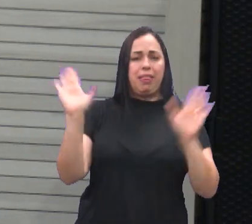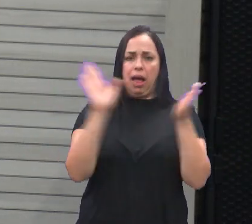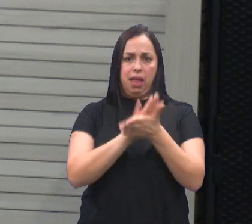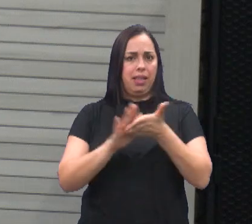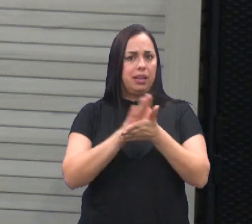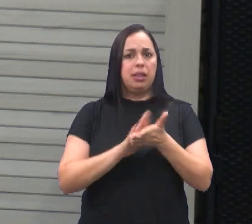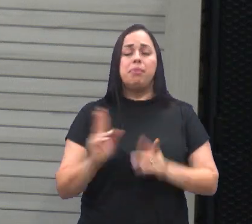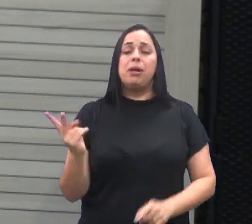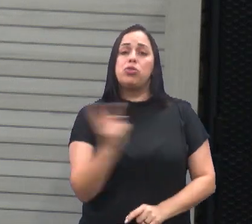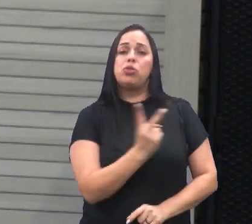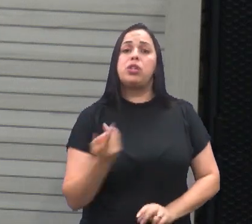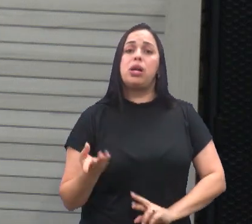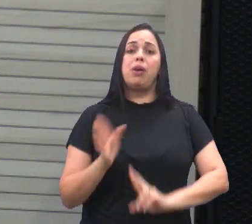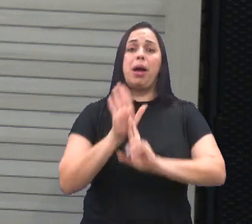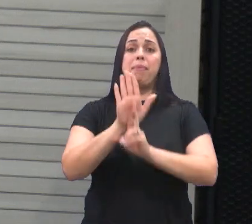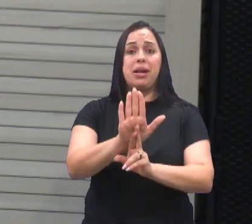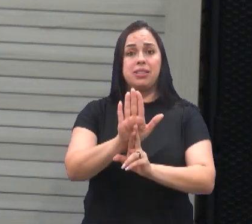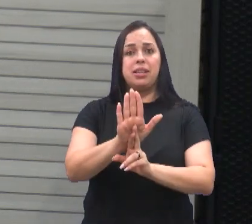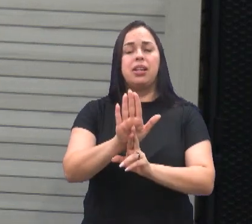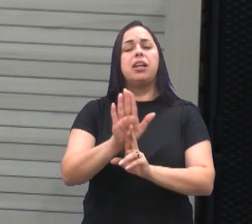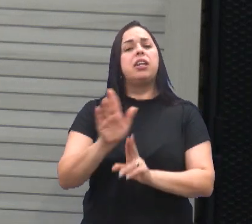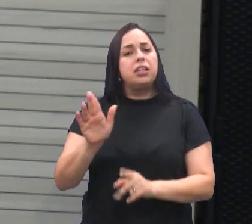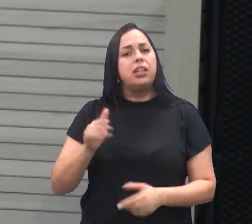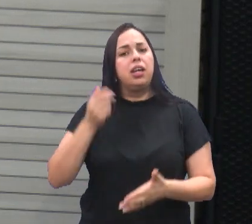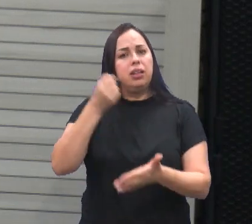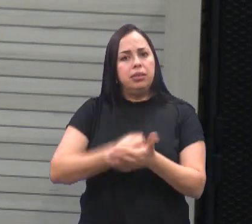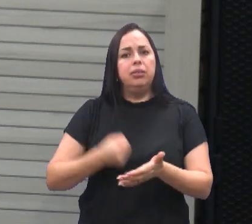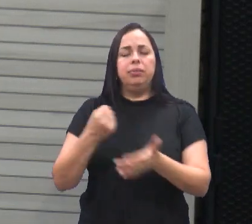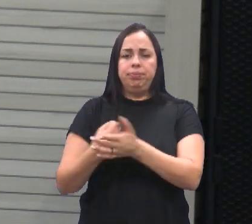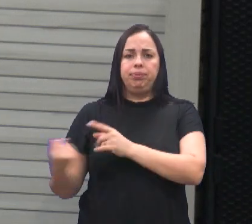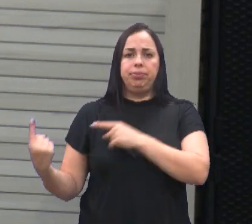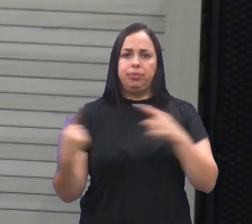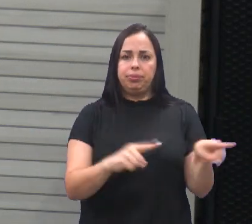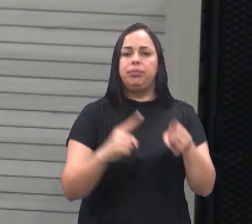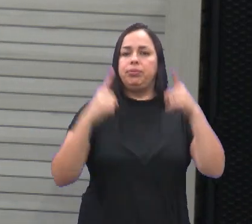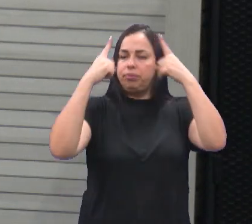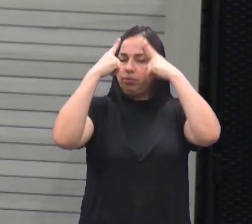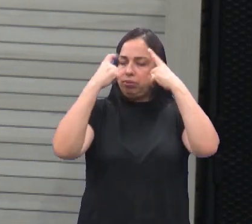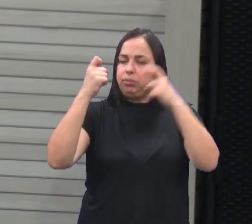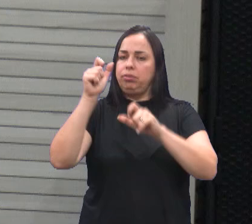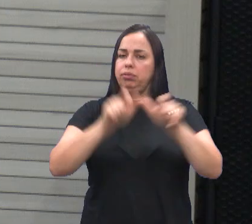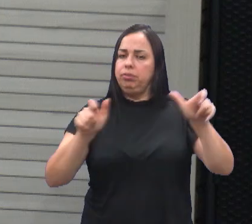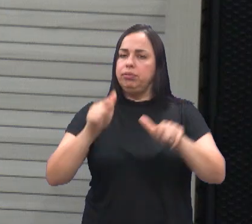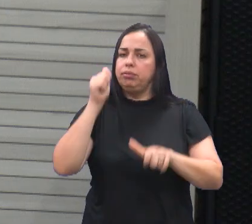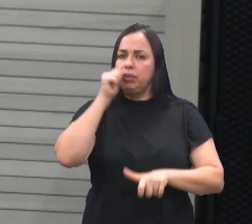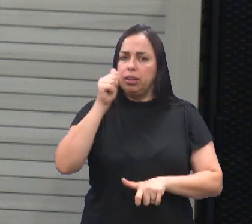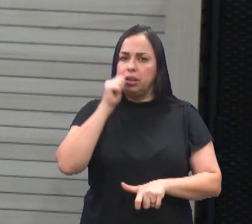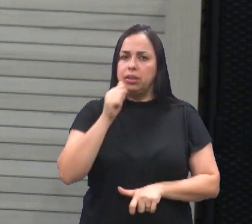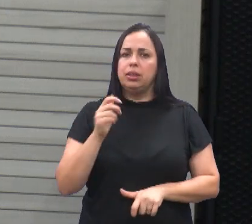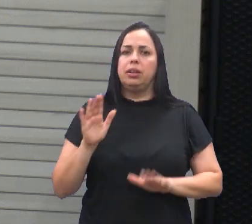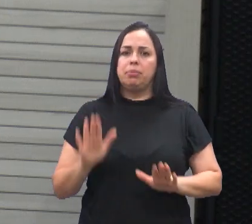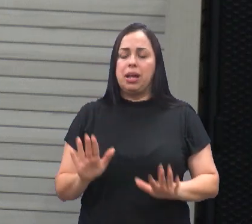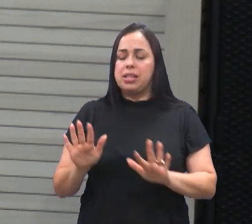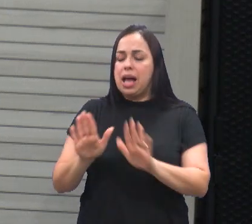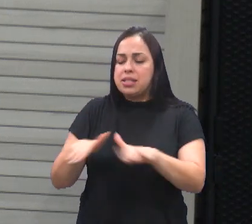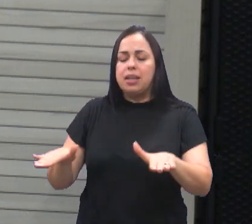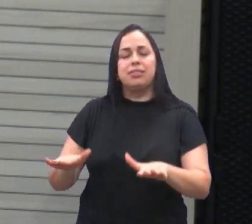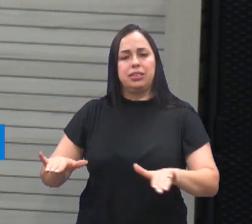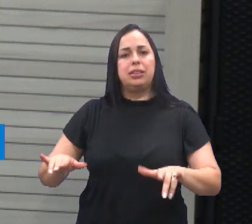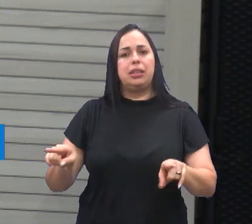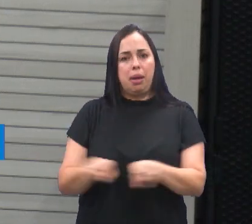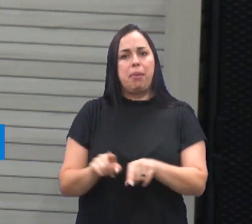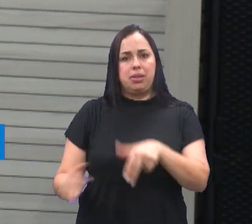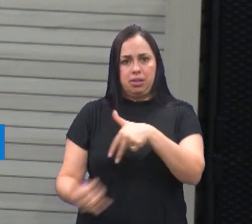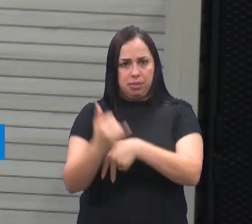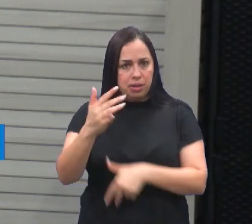maiores autoridades na luta contra a violência contra as mulheres, e as vítimas são as crianças. Eu peço que tenha isso, viu, Zé